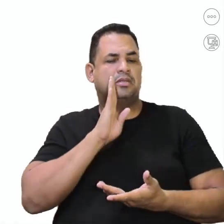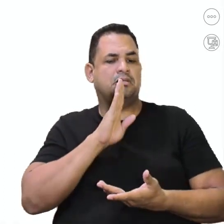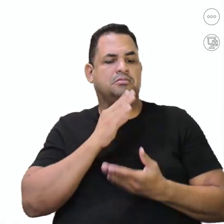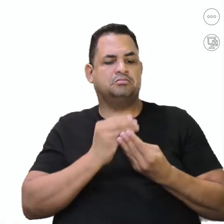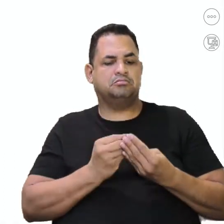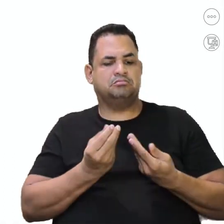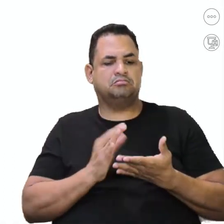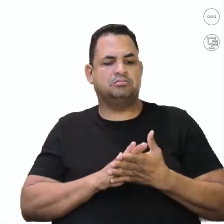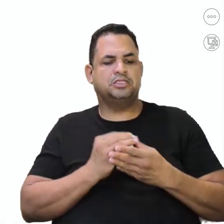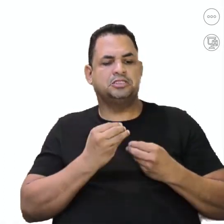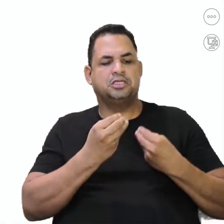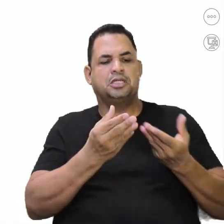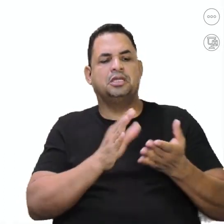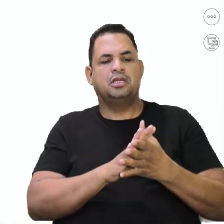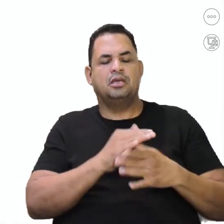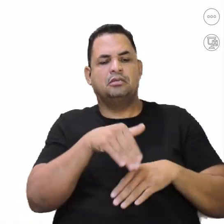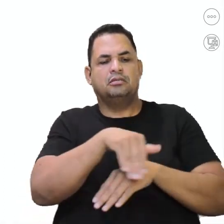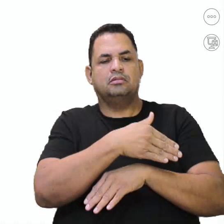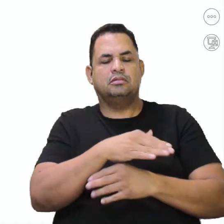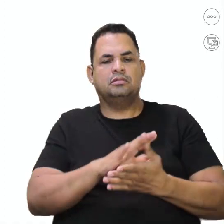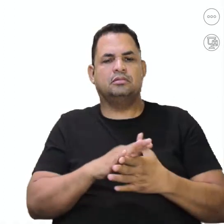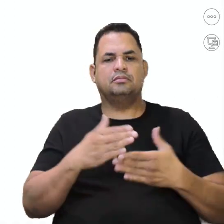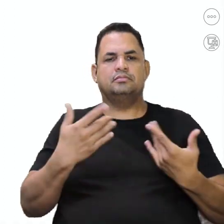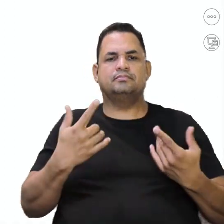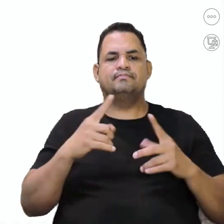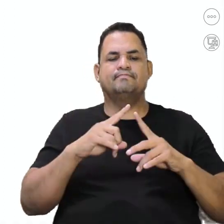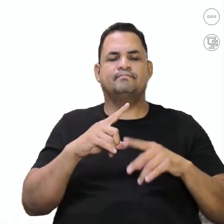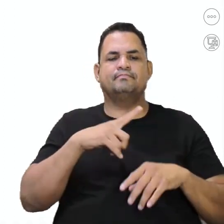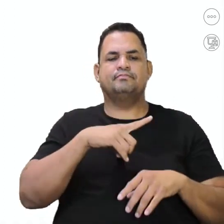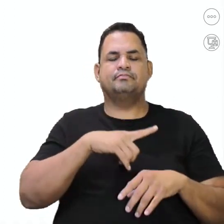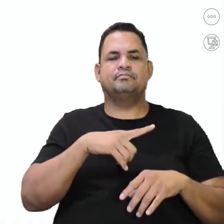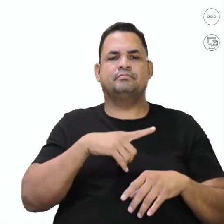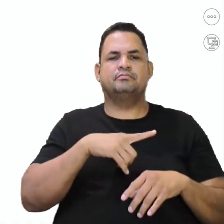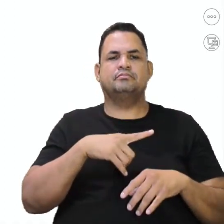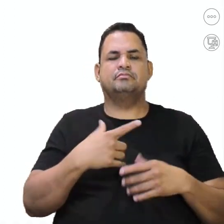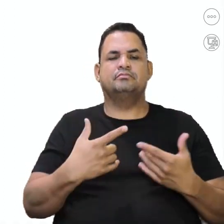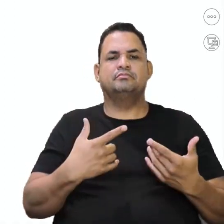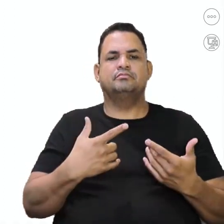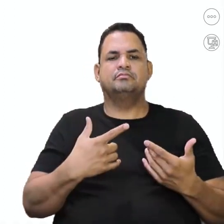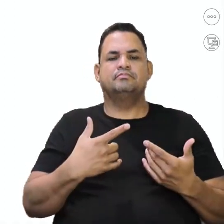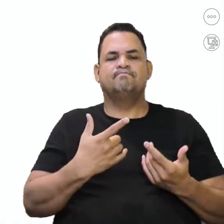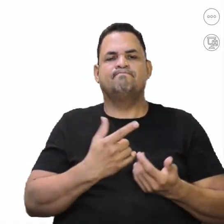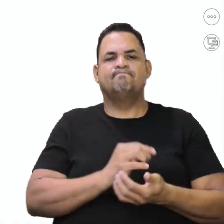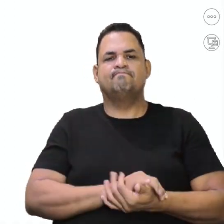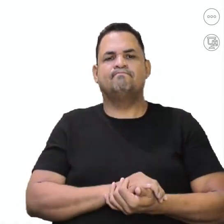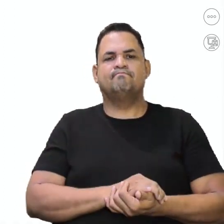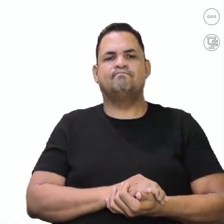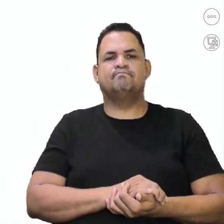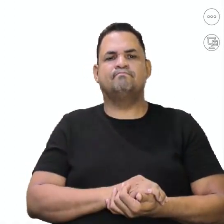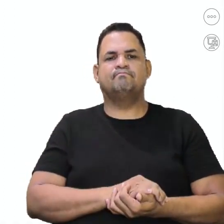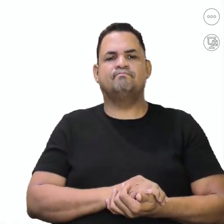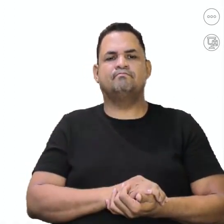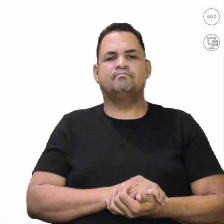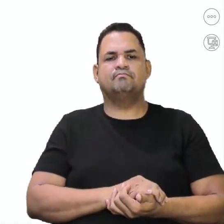na rua, vamos deixar claro, mas eles jogam justamente para ter essa questão de ser